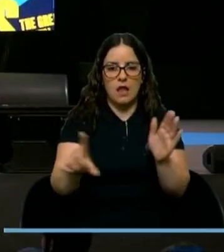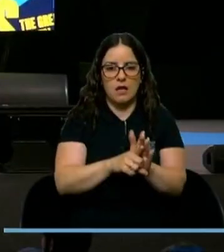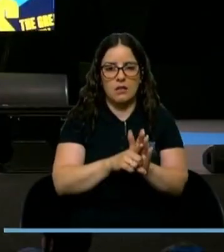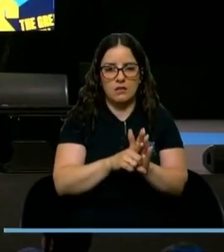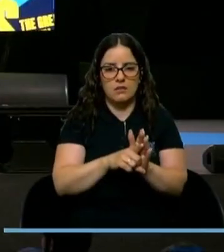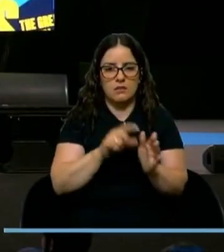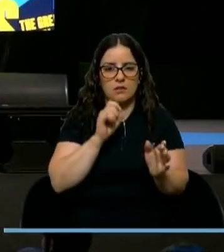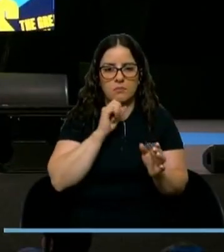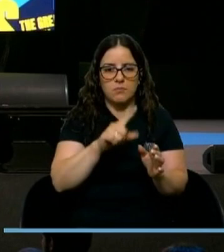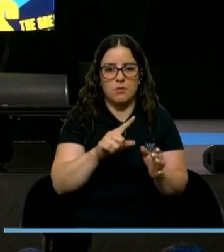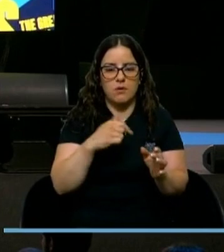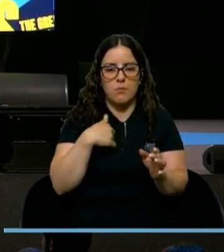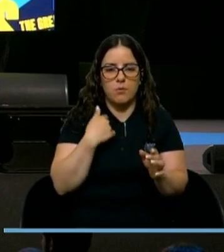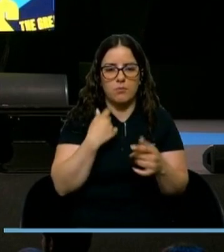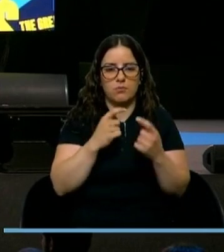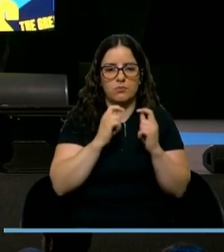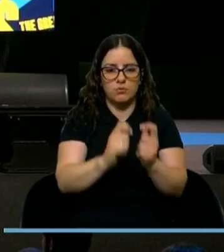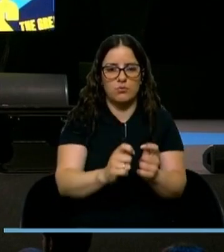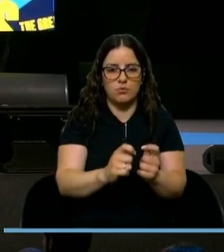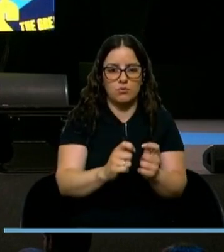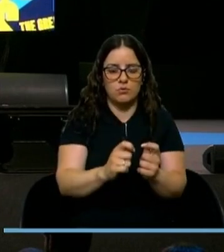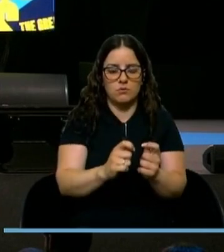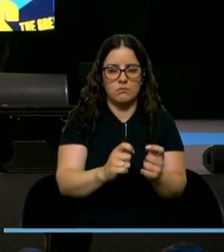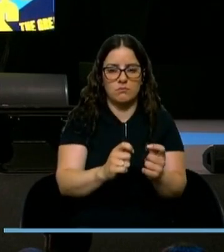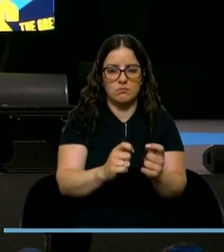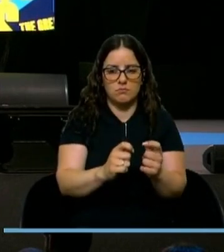pode ser auto-executável sem custodiante.